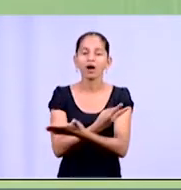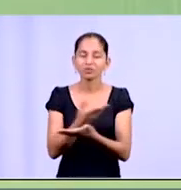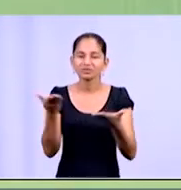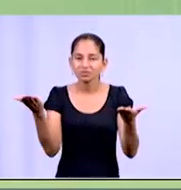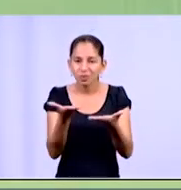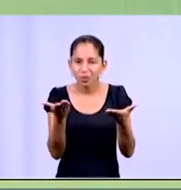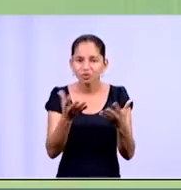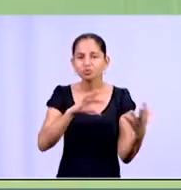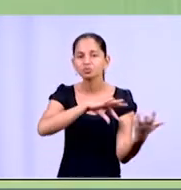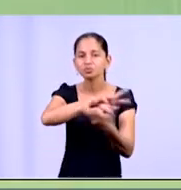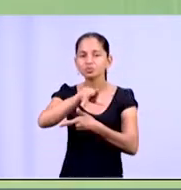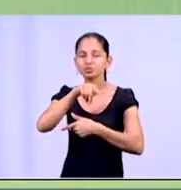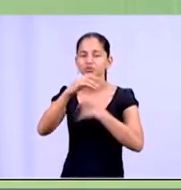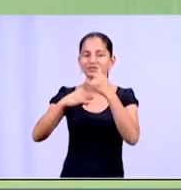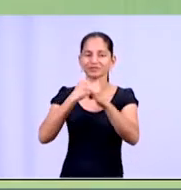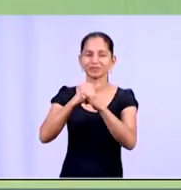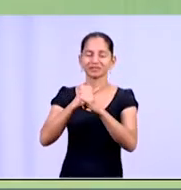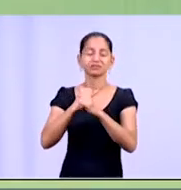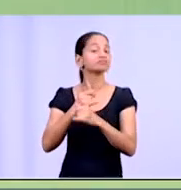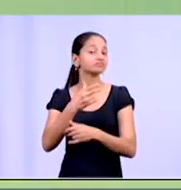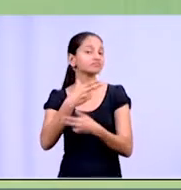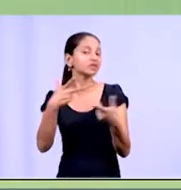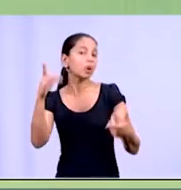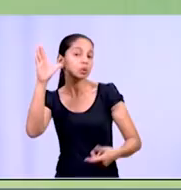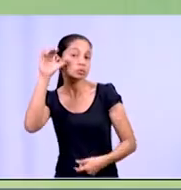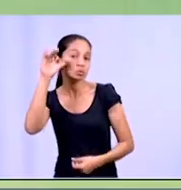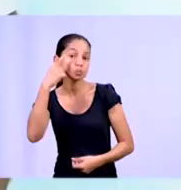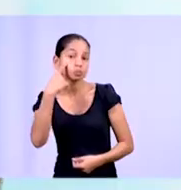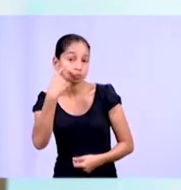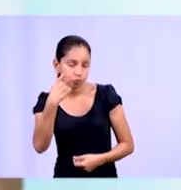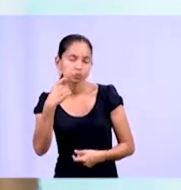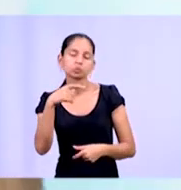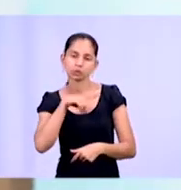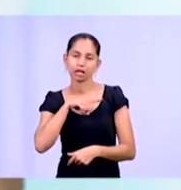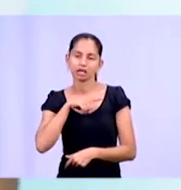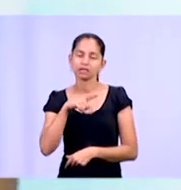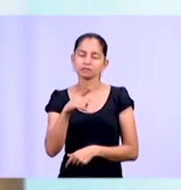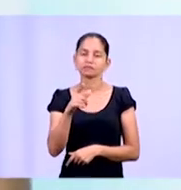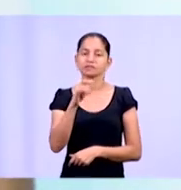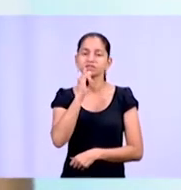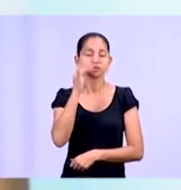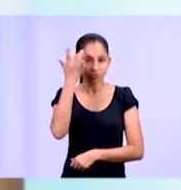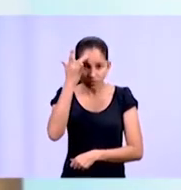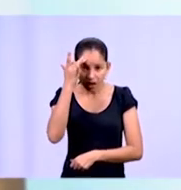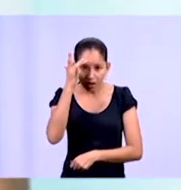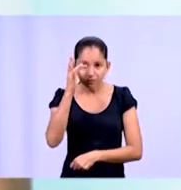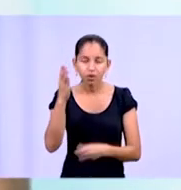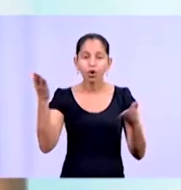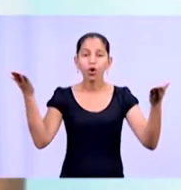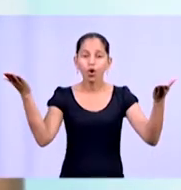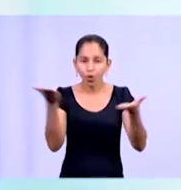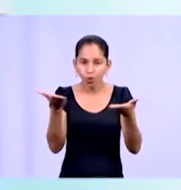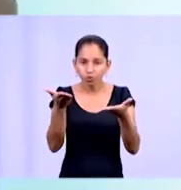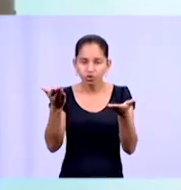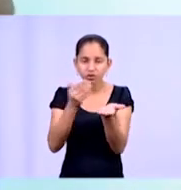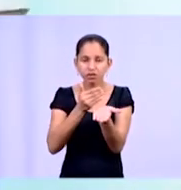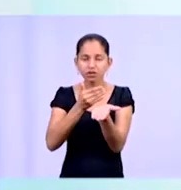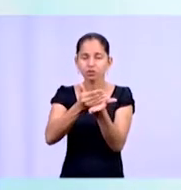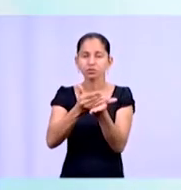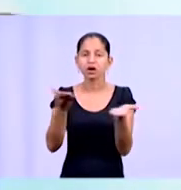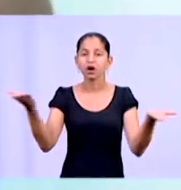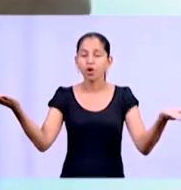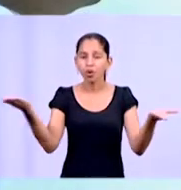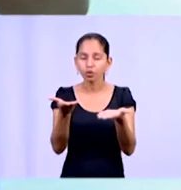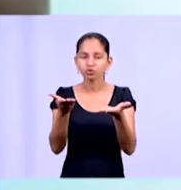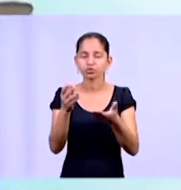na tecnologia hoje? Muita coisa interessante, muitas transformações. Para quem não sabe, hoje foi o lançamento de uma atualização